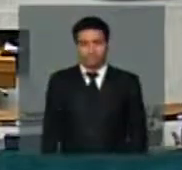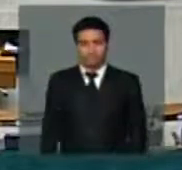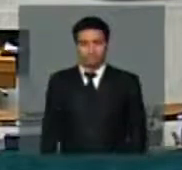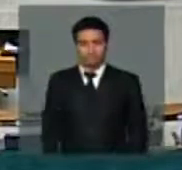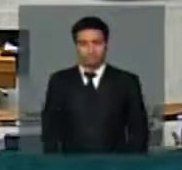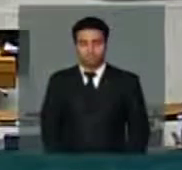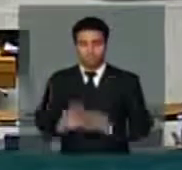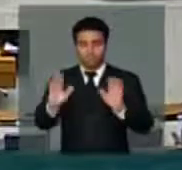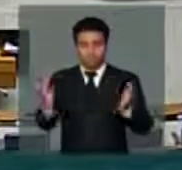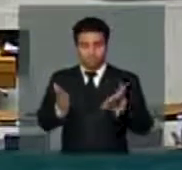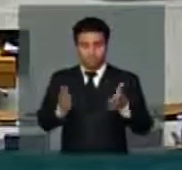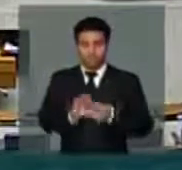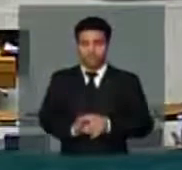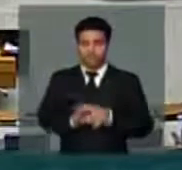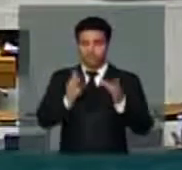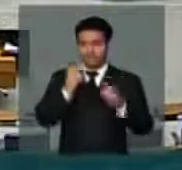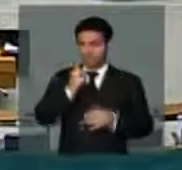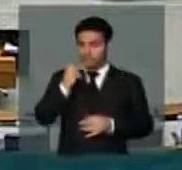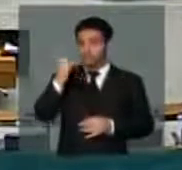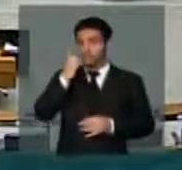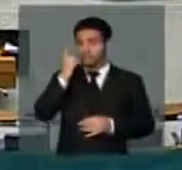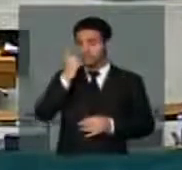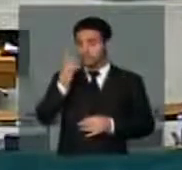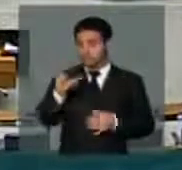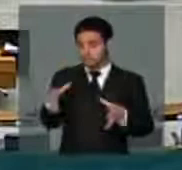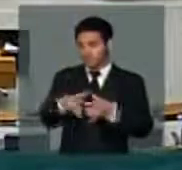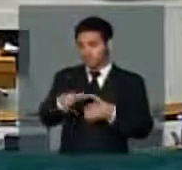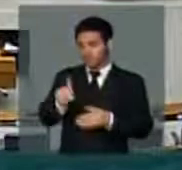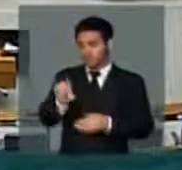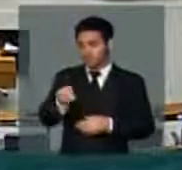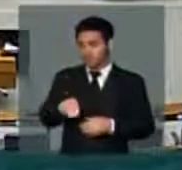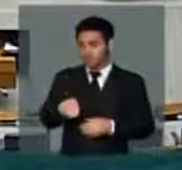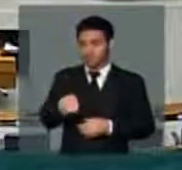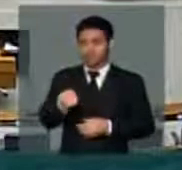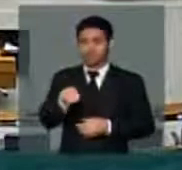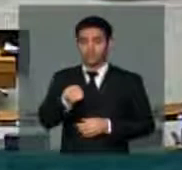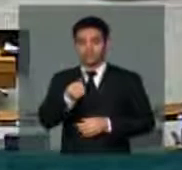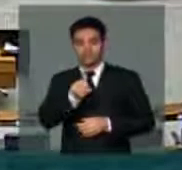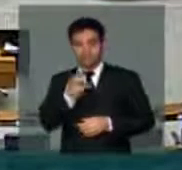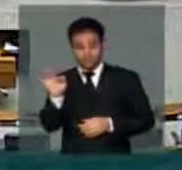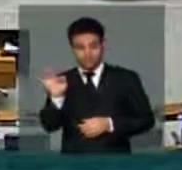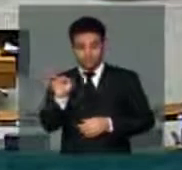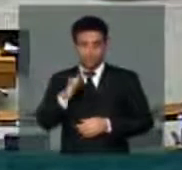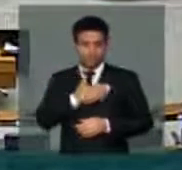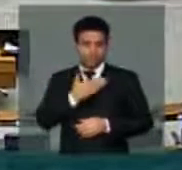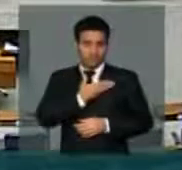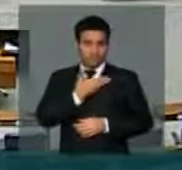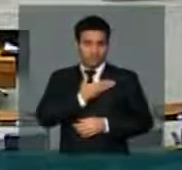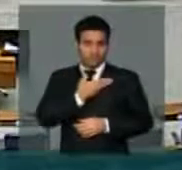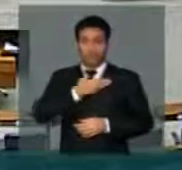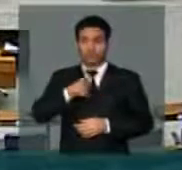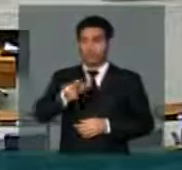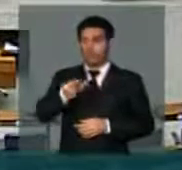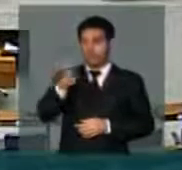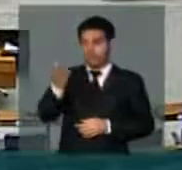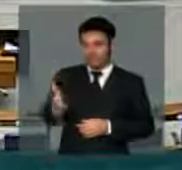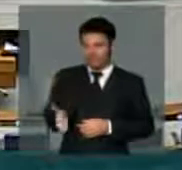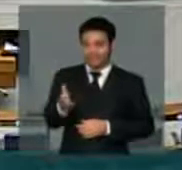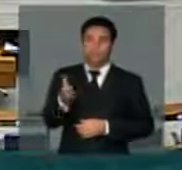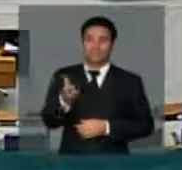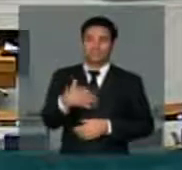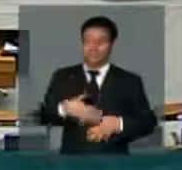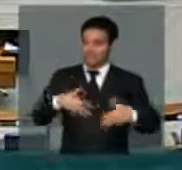Concedo a palavra ao nobre deputado pelo DEM do Distrito Federal, meu amigo, meu irmão, que é uma